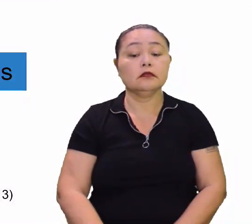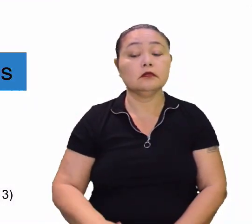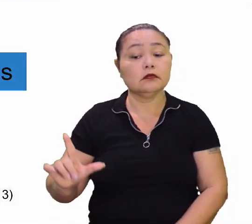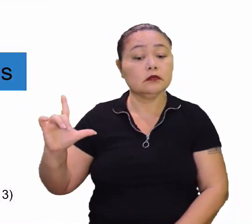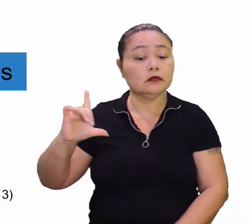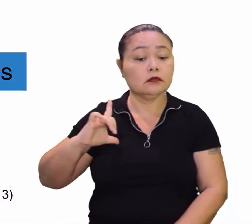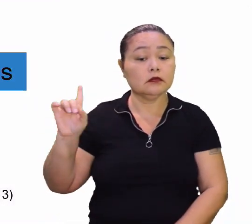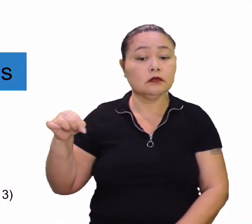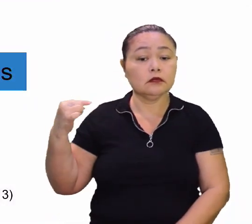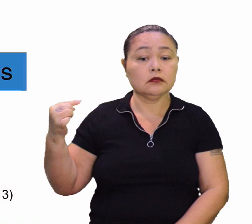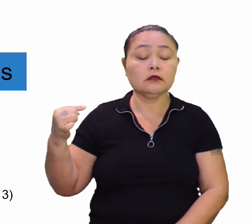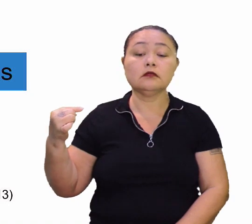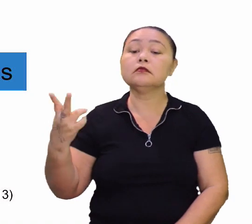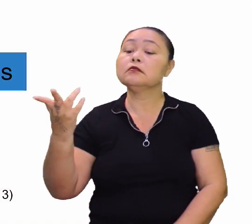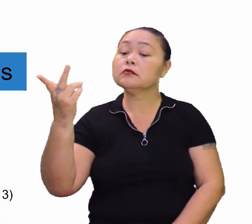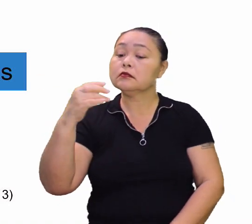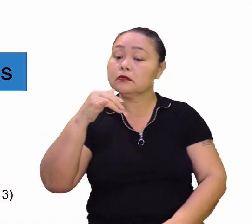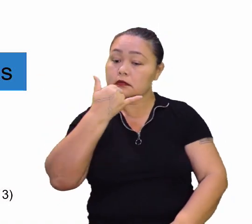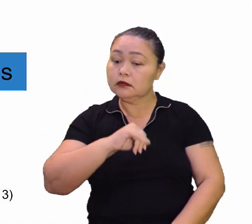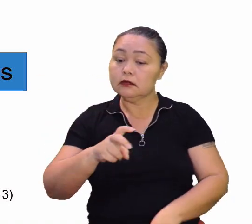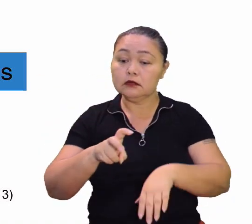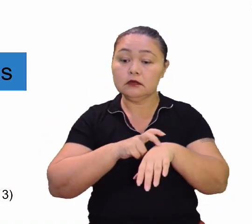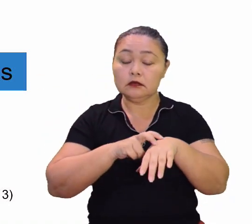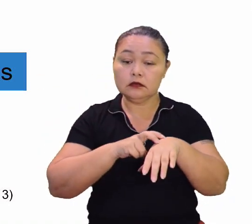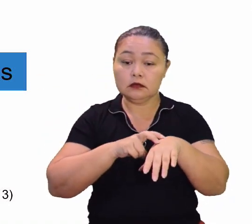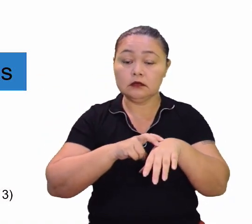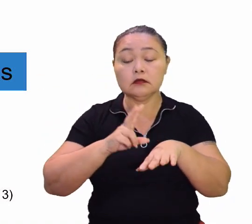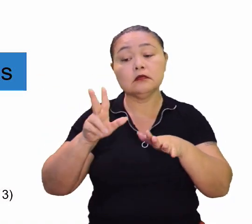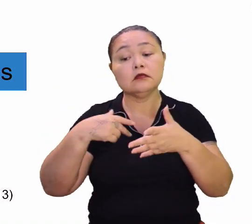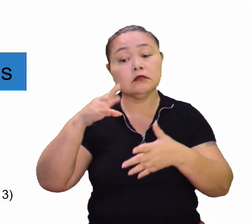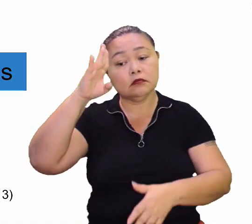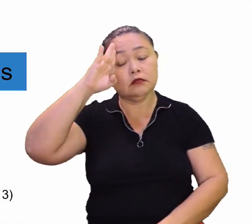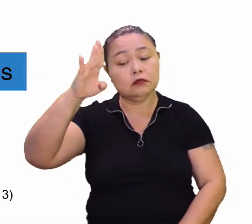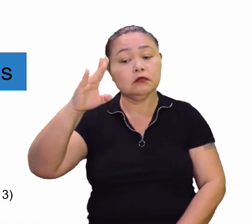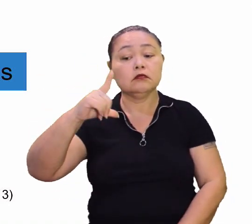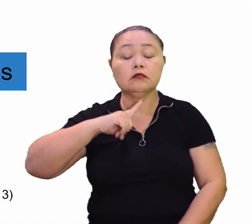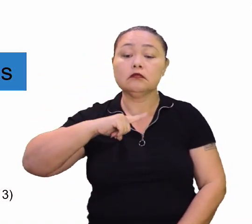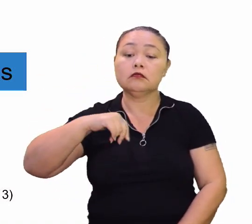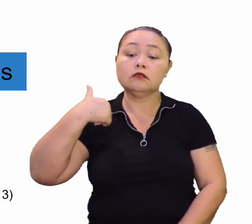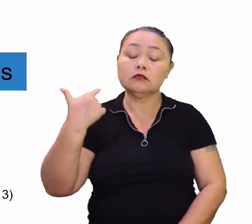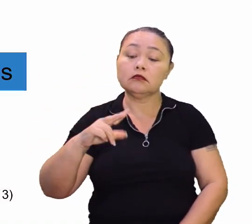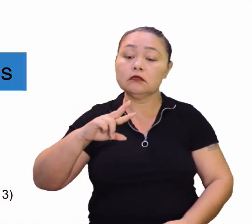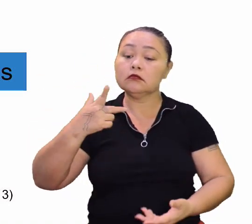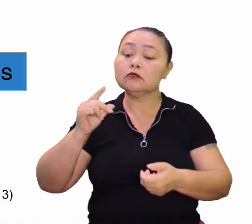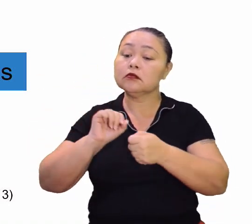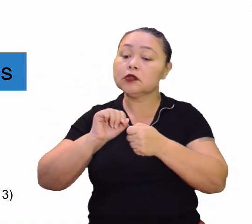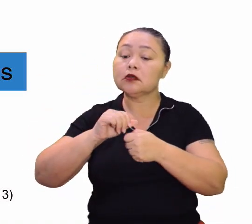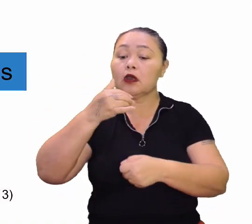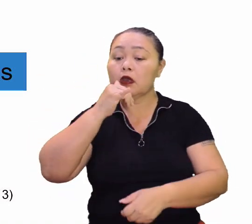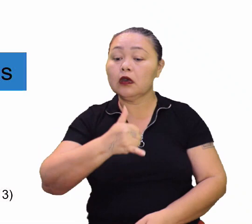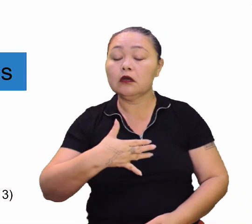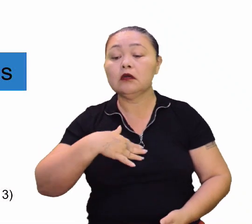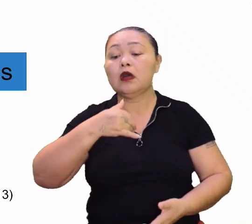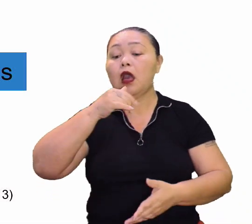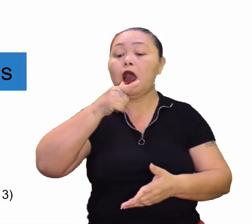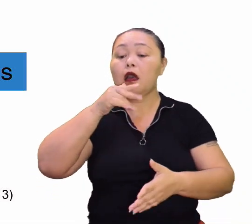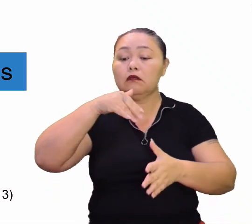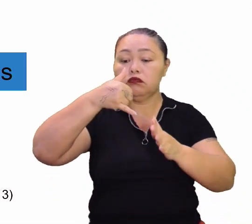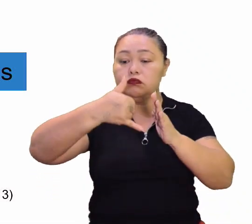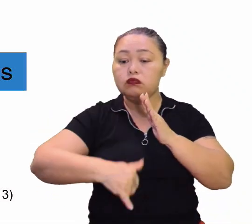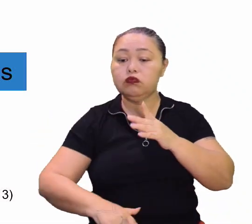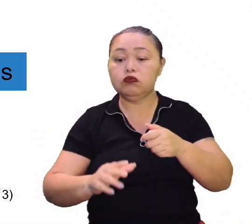E aí nós temos energia verde. Essa energia verde, que seriam principalmente energias renováveis, como